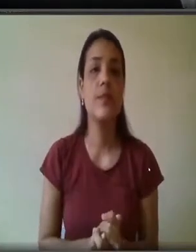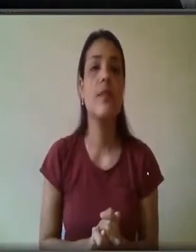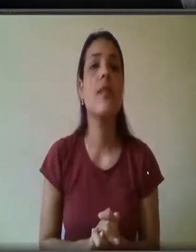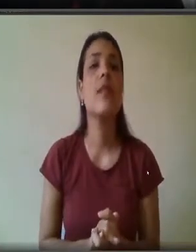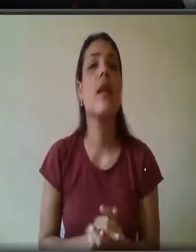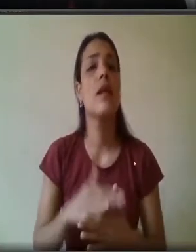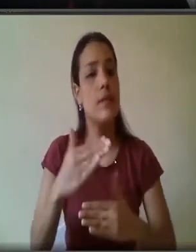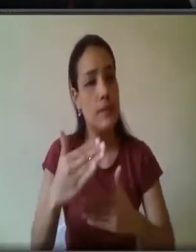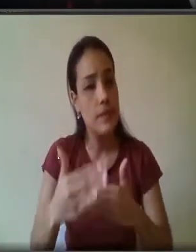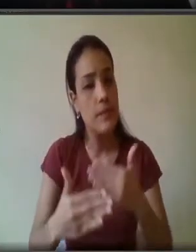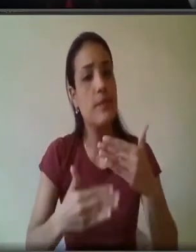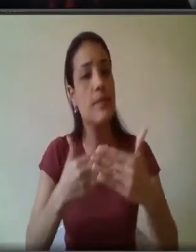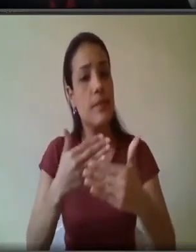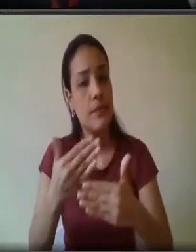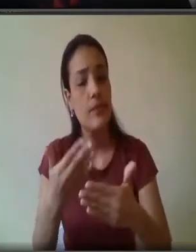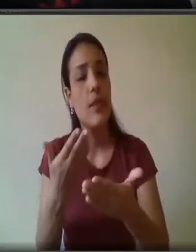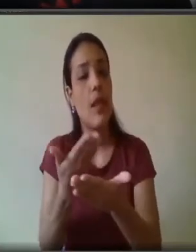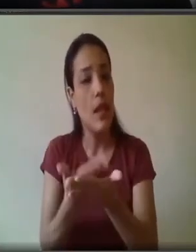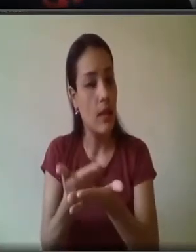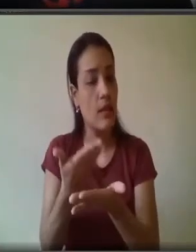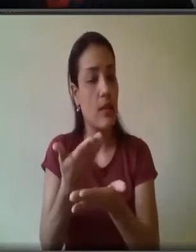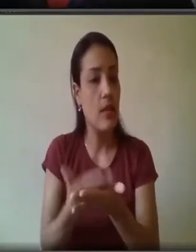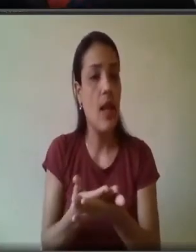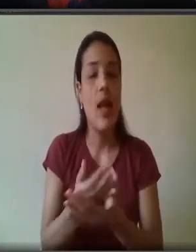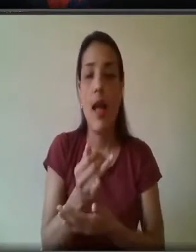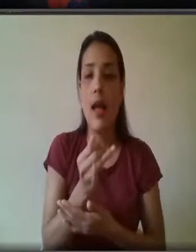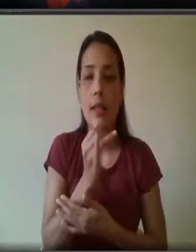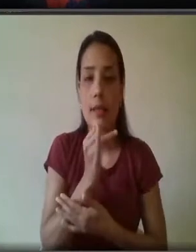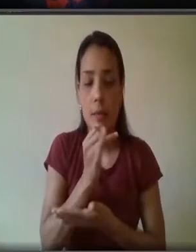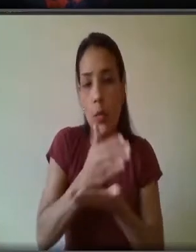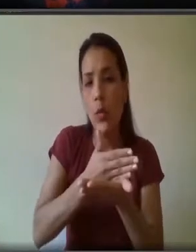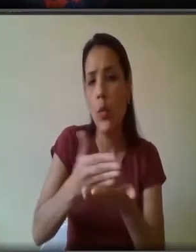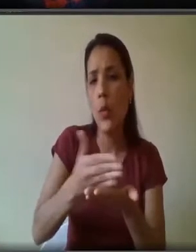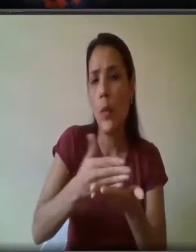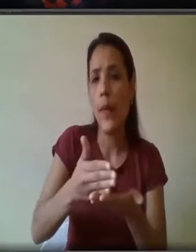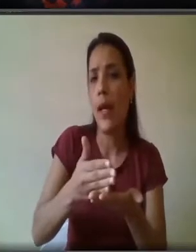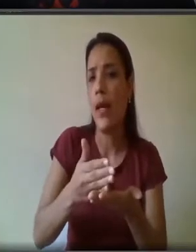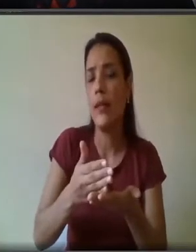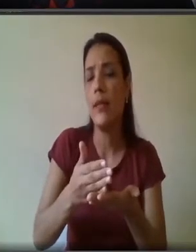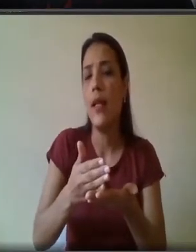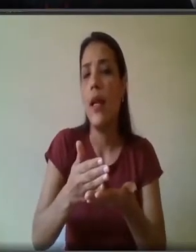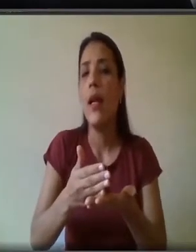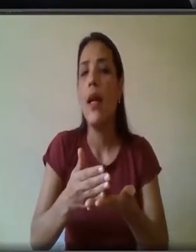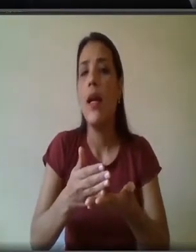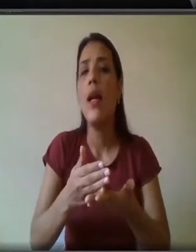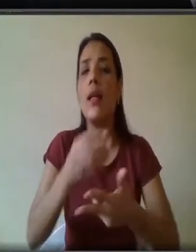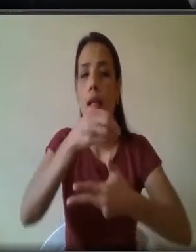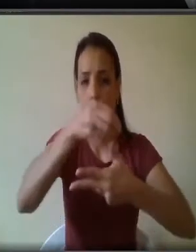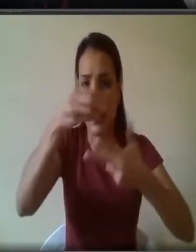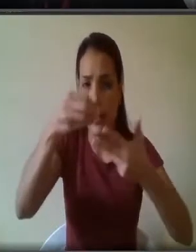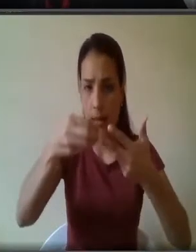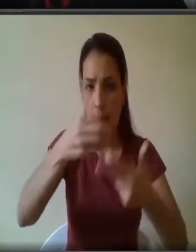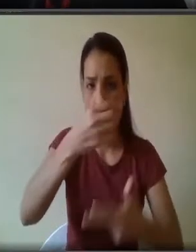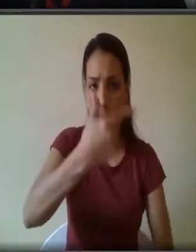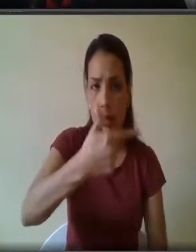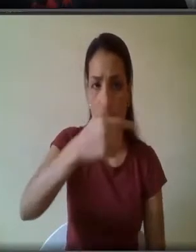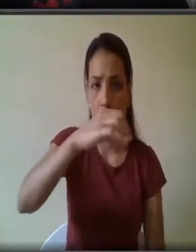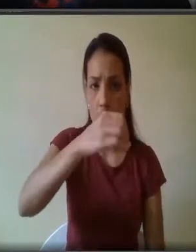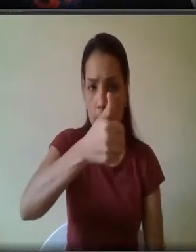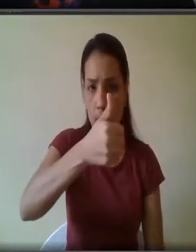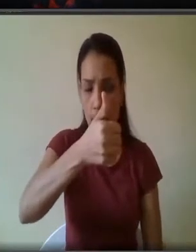aperfeiçoando, é uma tabelinha que ela começa do que caiu em 2010 até a prova do ano